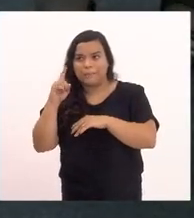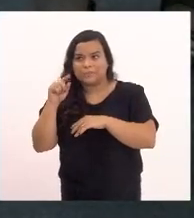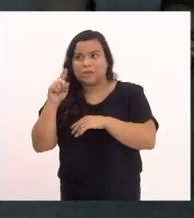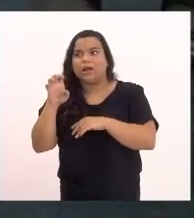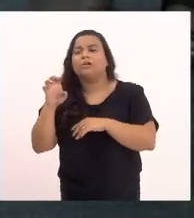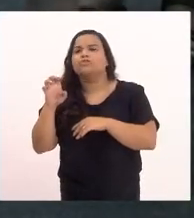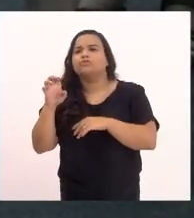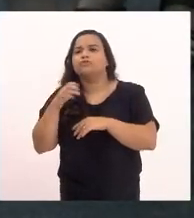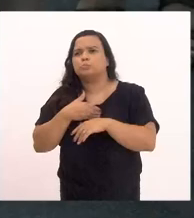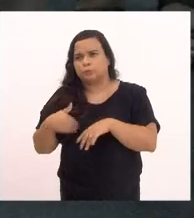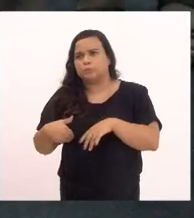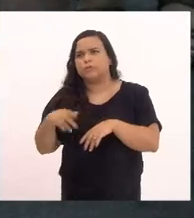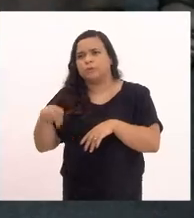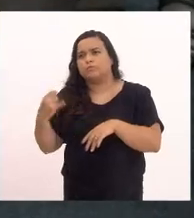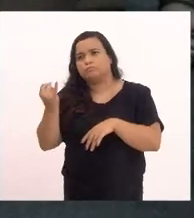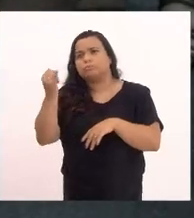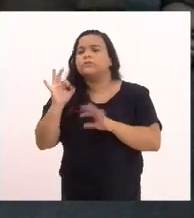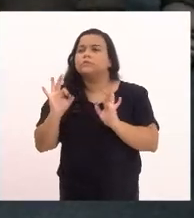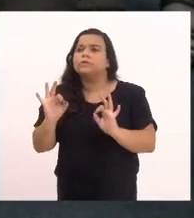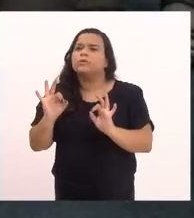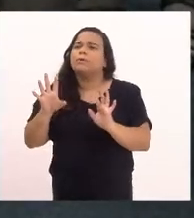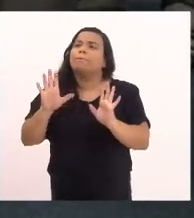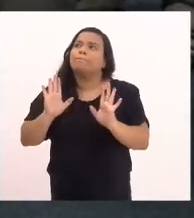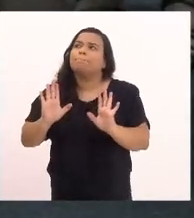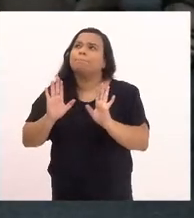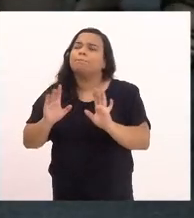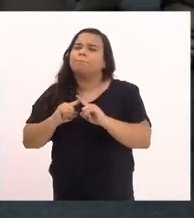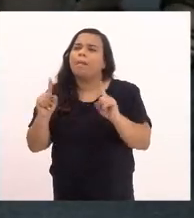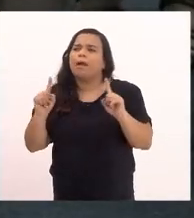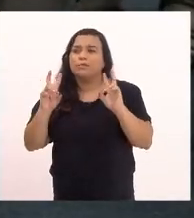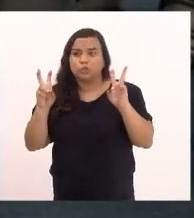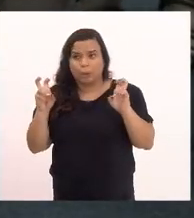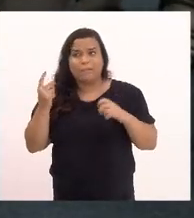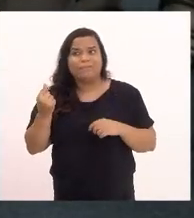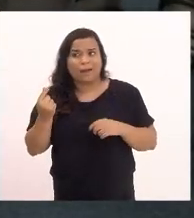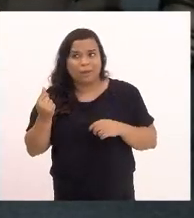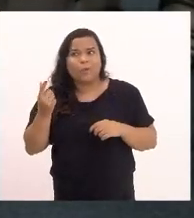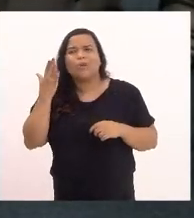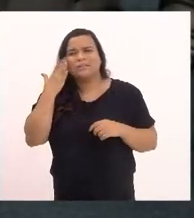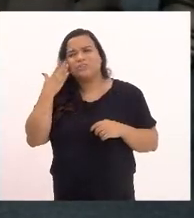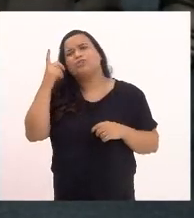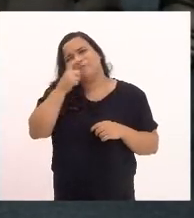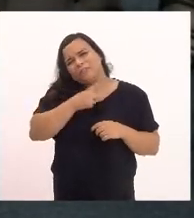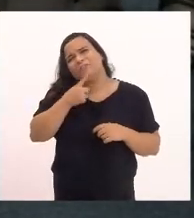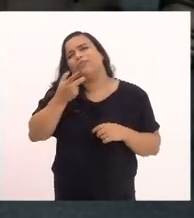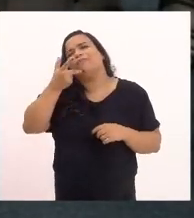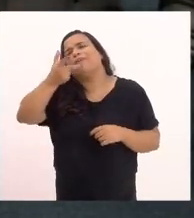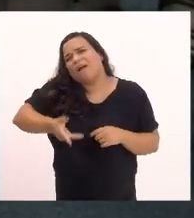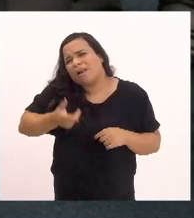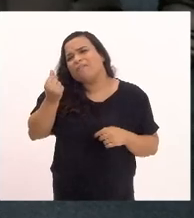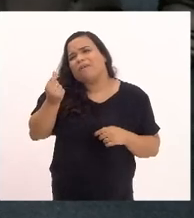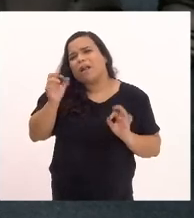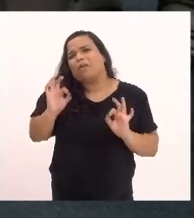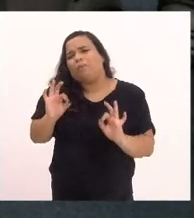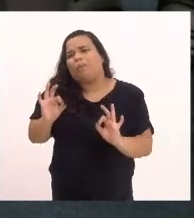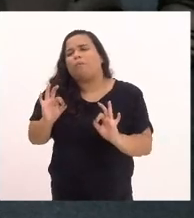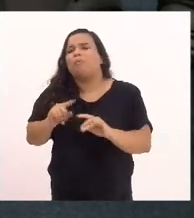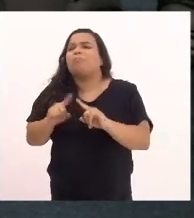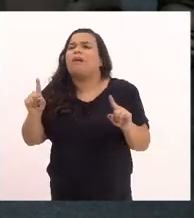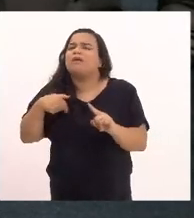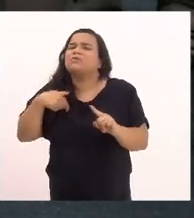Mas, assim, quanto ao valor, eu sei que é sempre difícil dimensionar um valor, mas, assim, eu